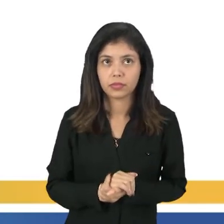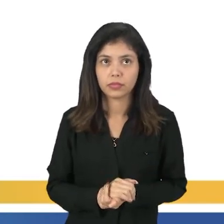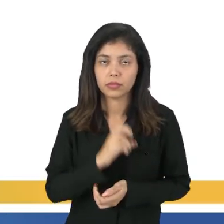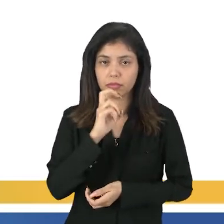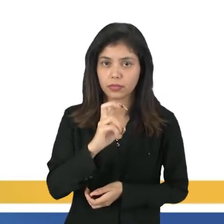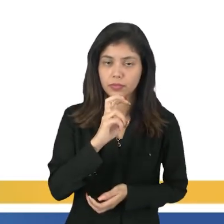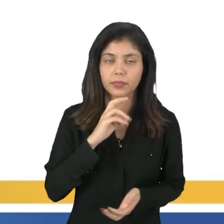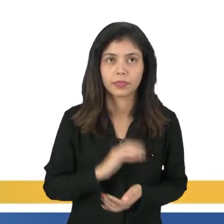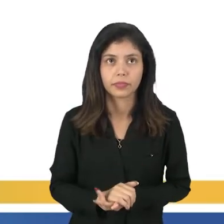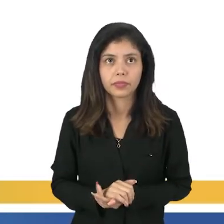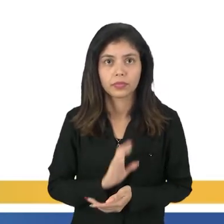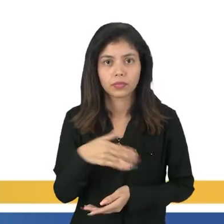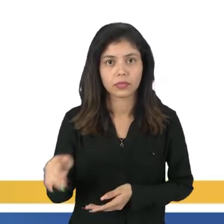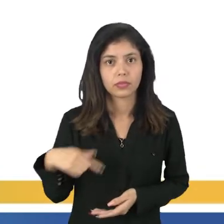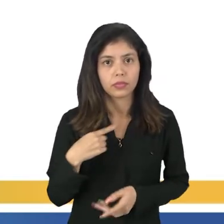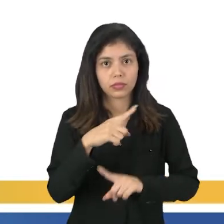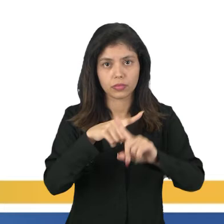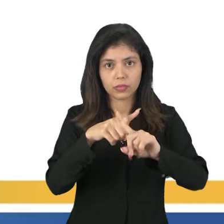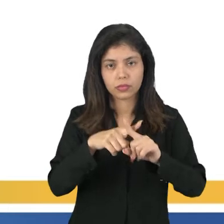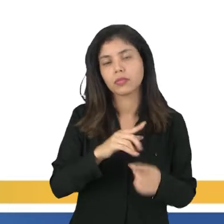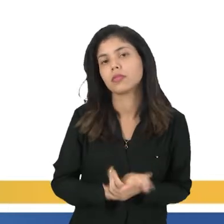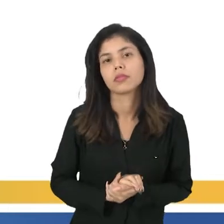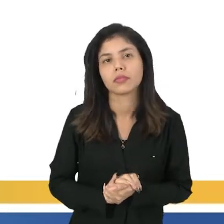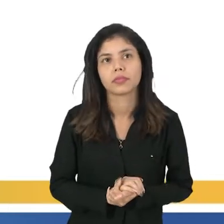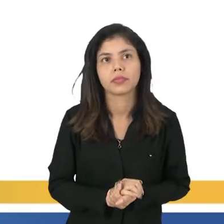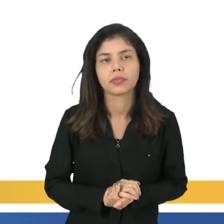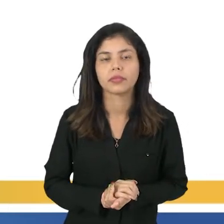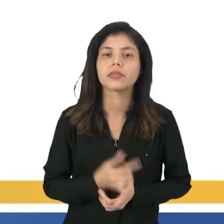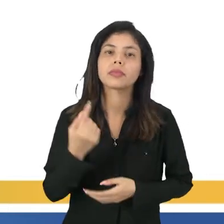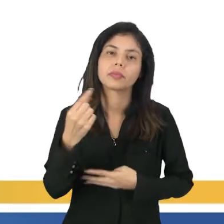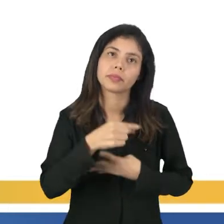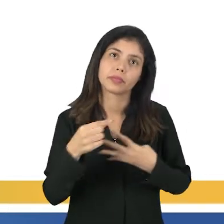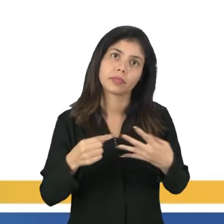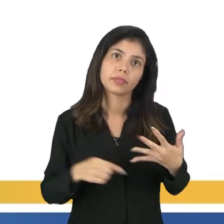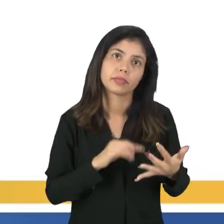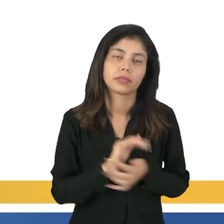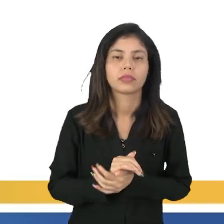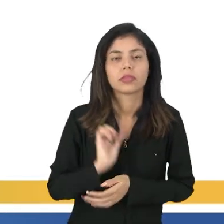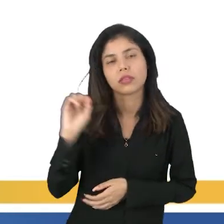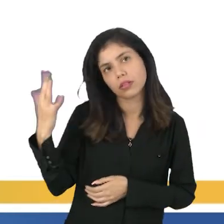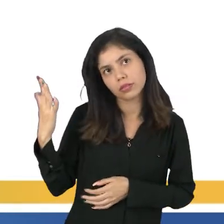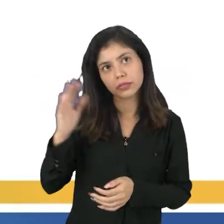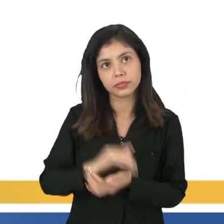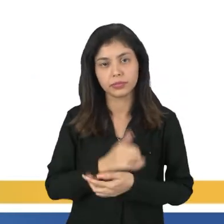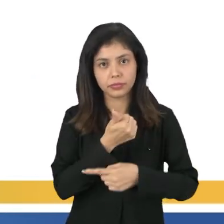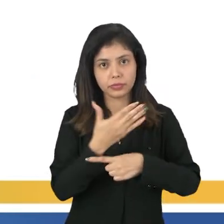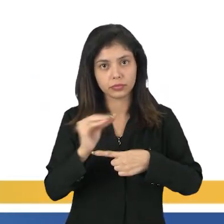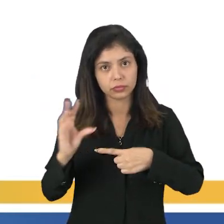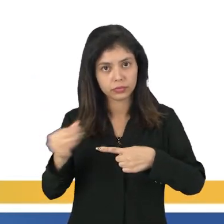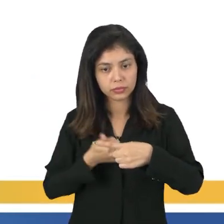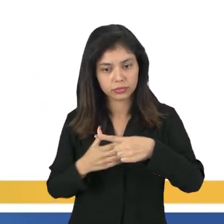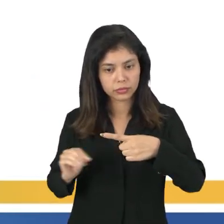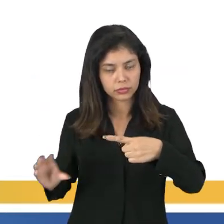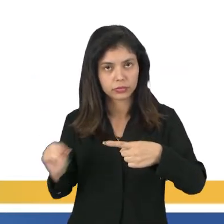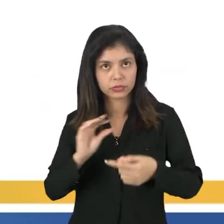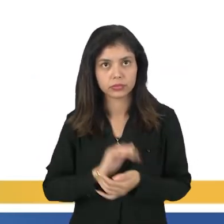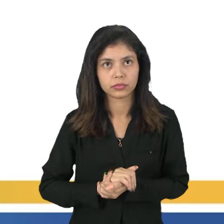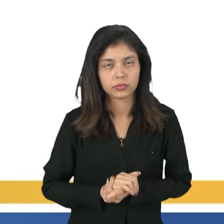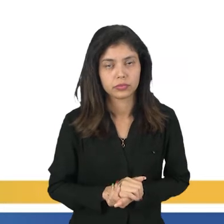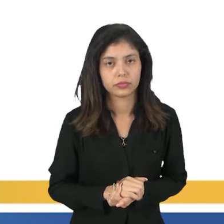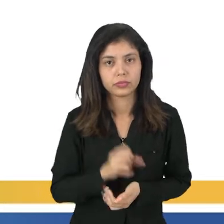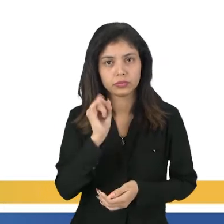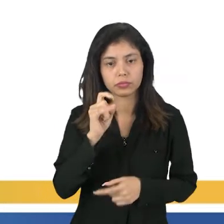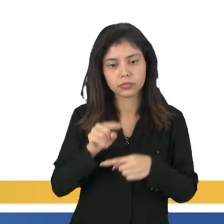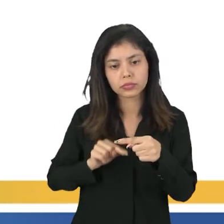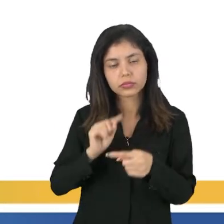Por 5. Quando você multiplica esses dois elementos, nós vamos ter, no caso, a fração 100 centésimos.